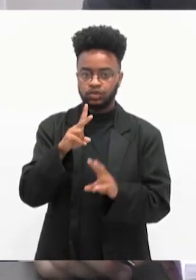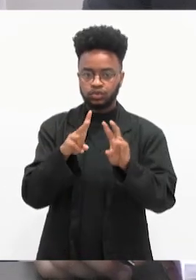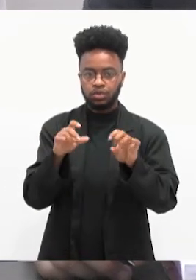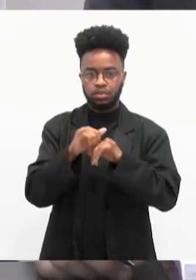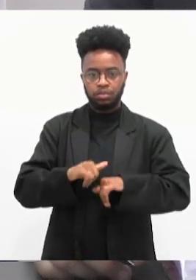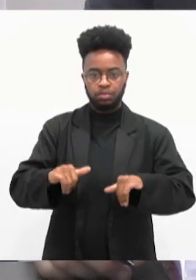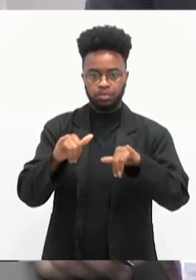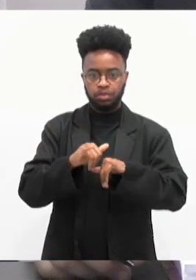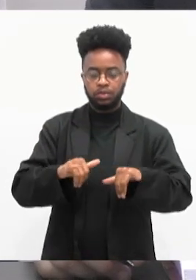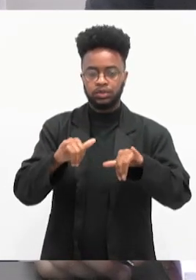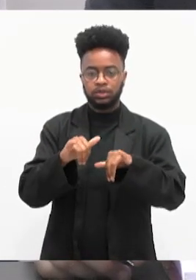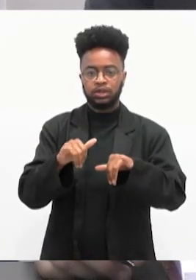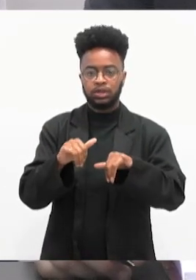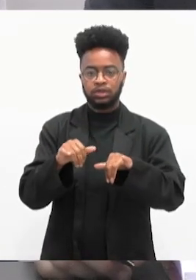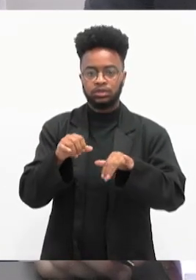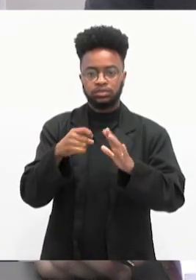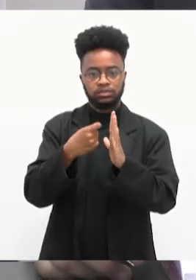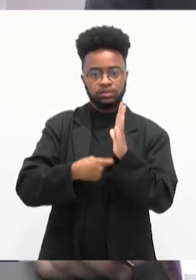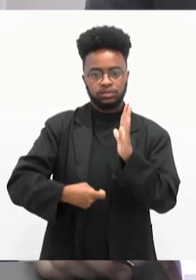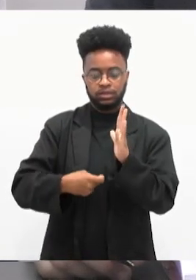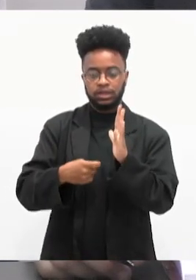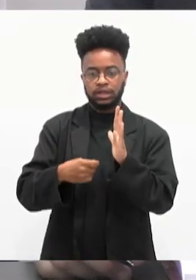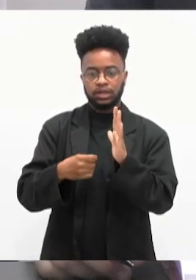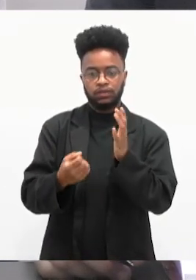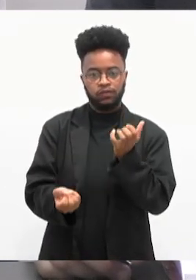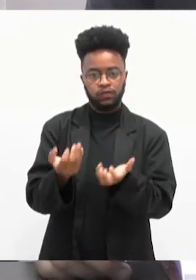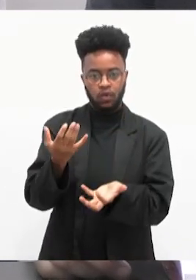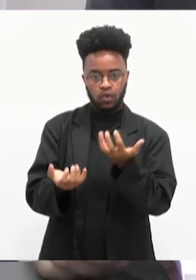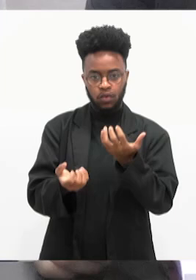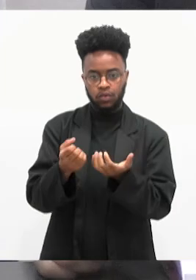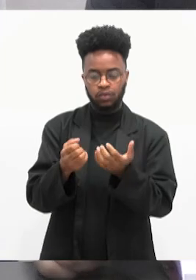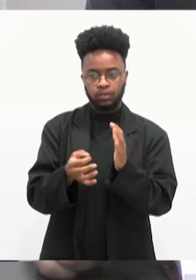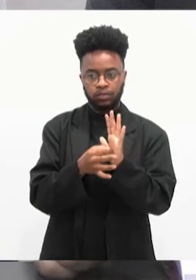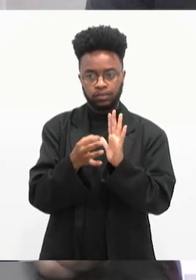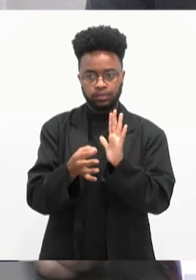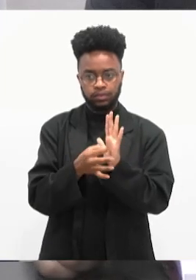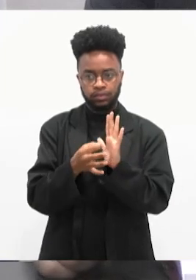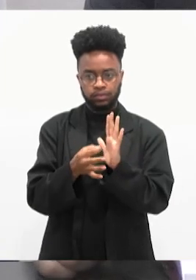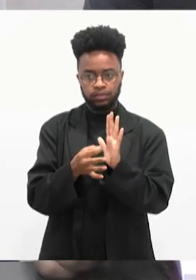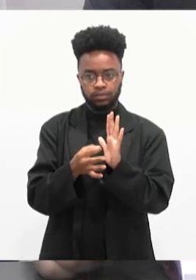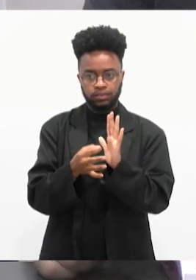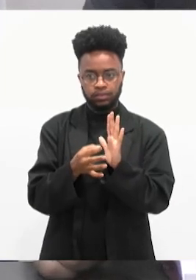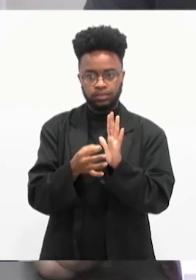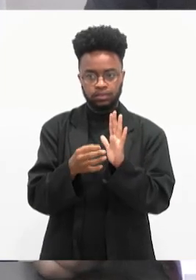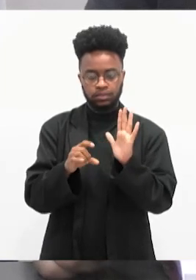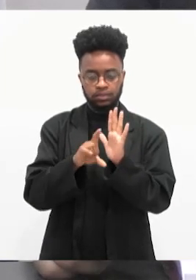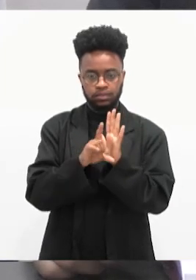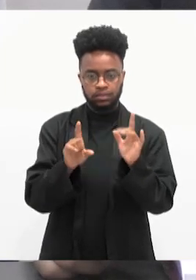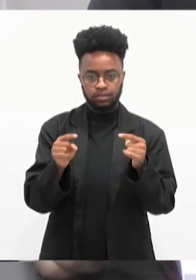taxas de incêndio. O parecer é pela legalidade. Em discussão. Senhor presidente, Deputado Luiz Paulo.